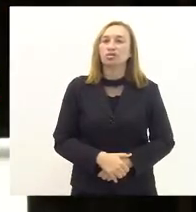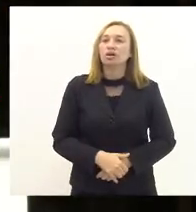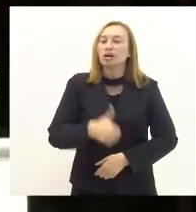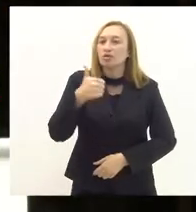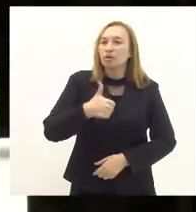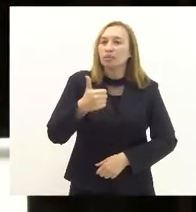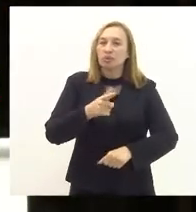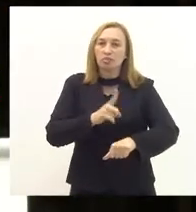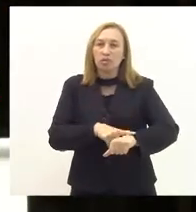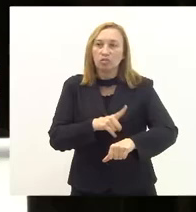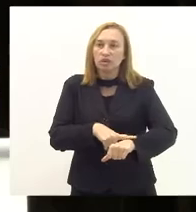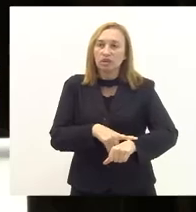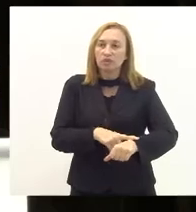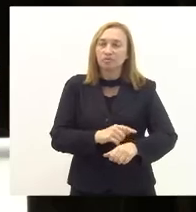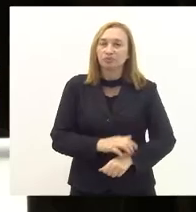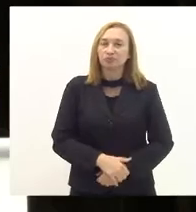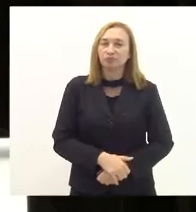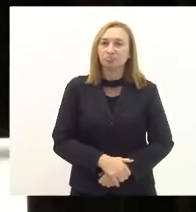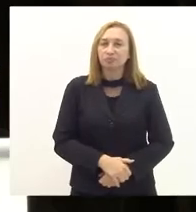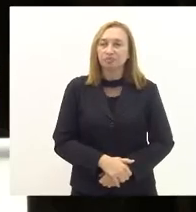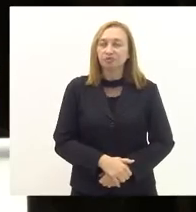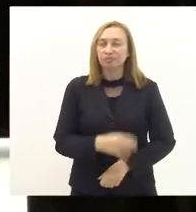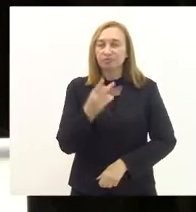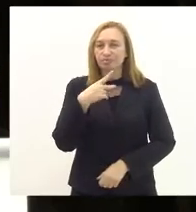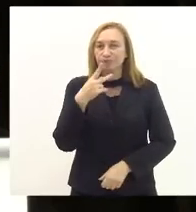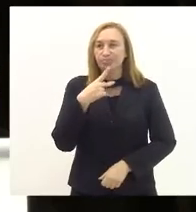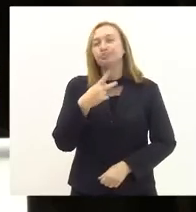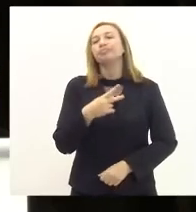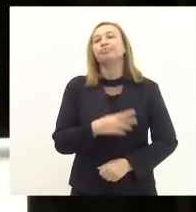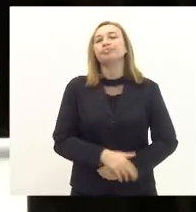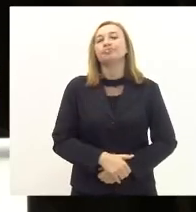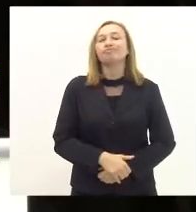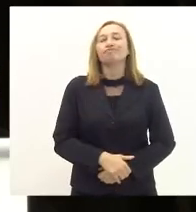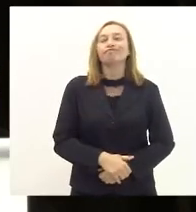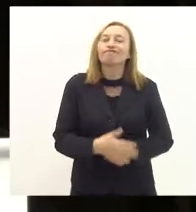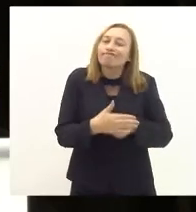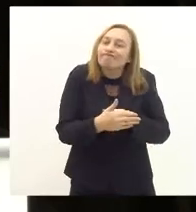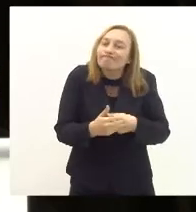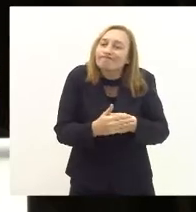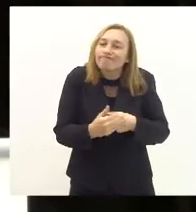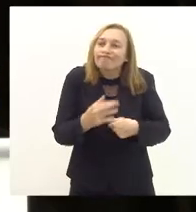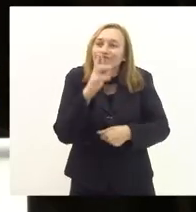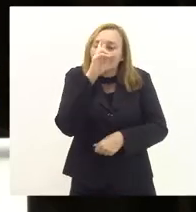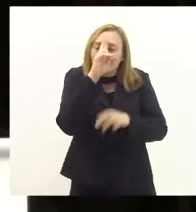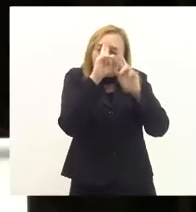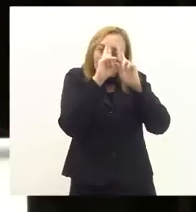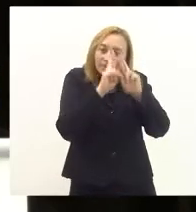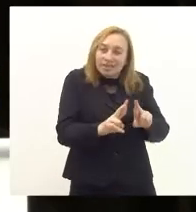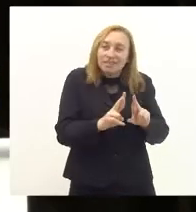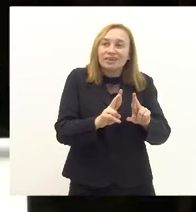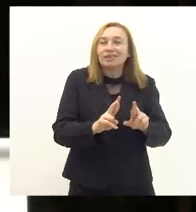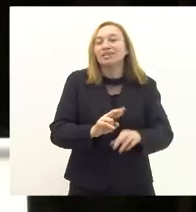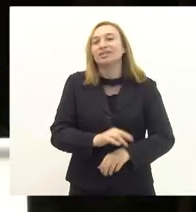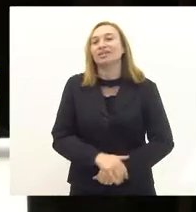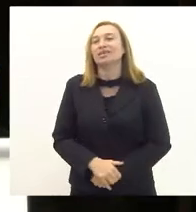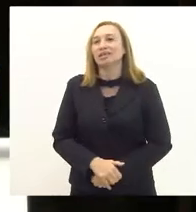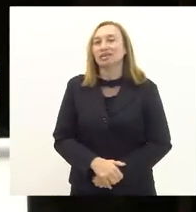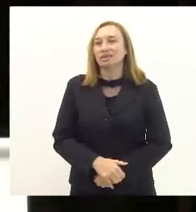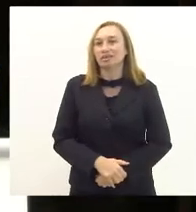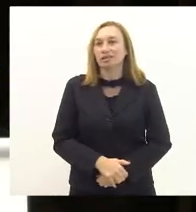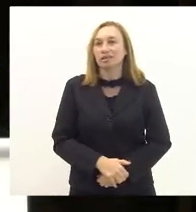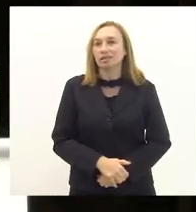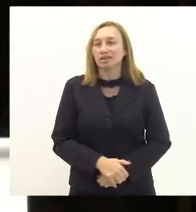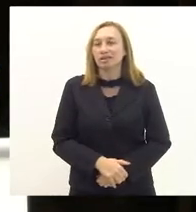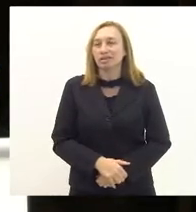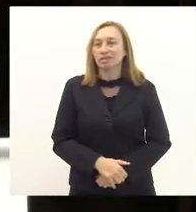primeira mesa, o que eu tenho a apontar é com carinho, com muito respeito, com muita diplomacia, mas